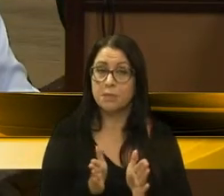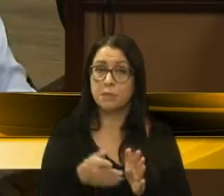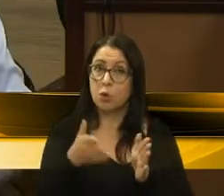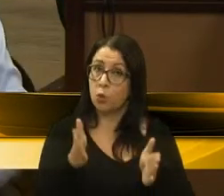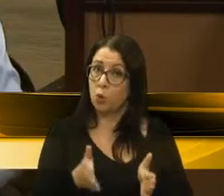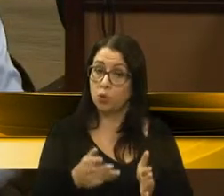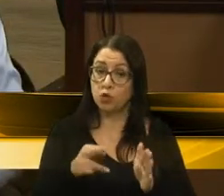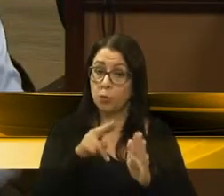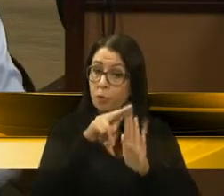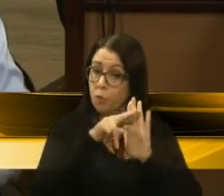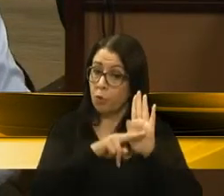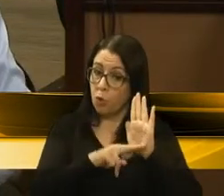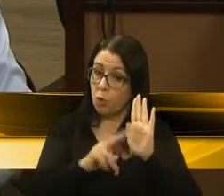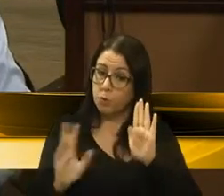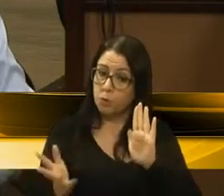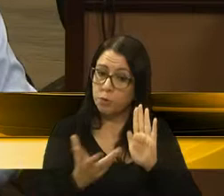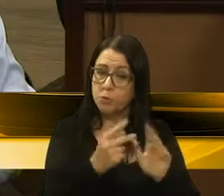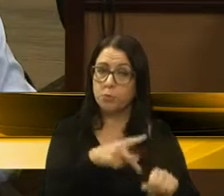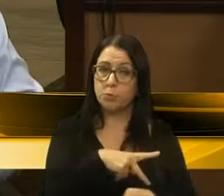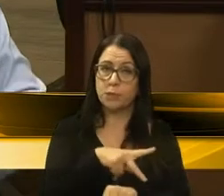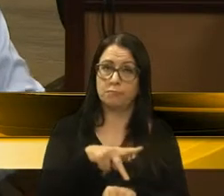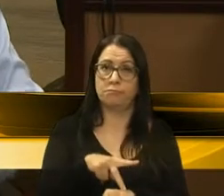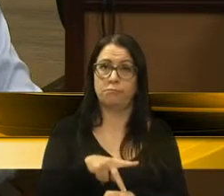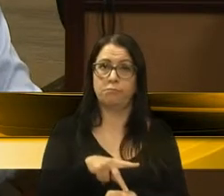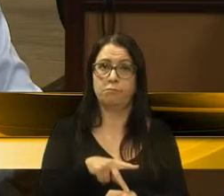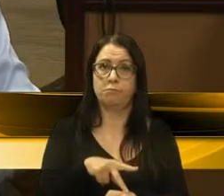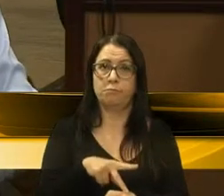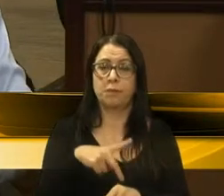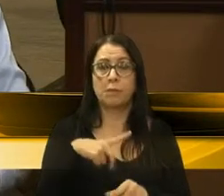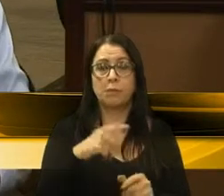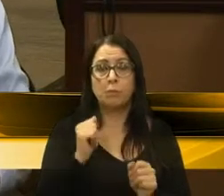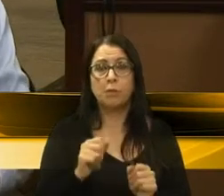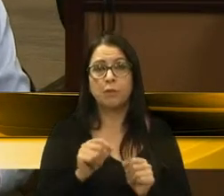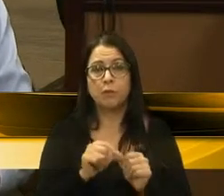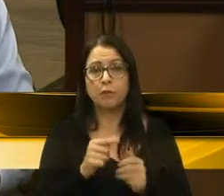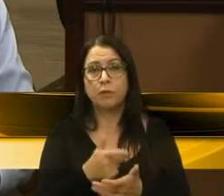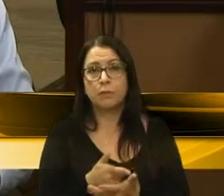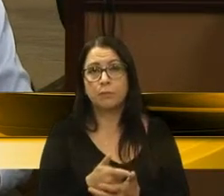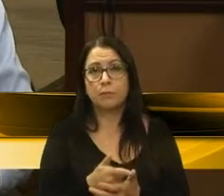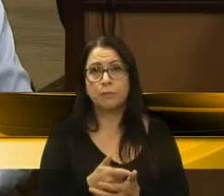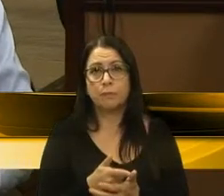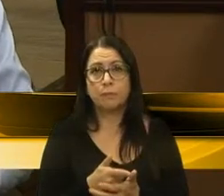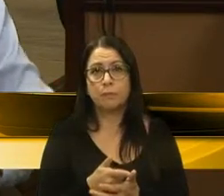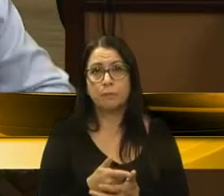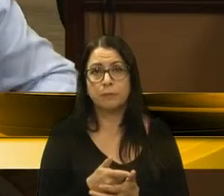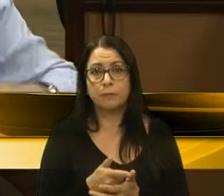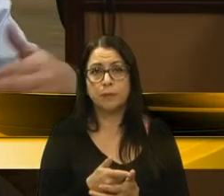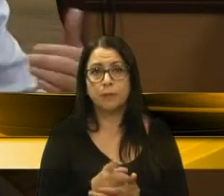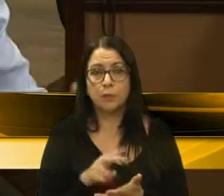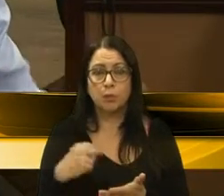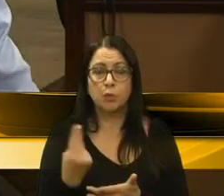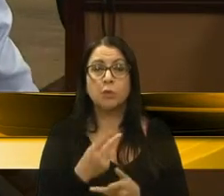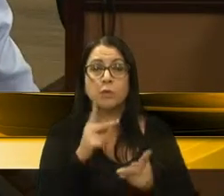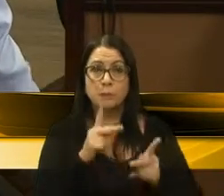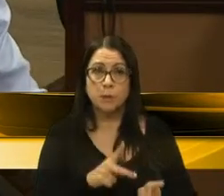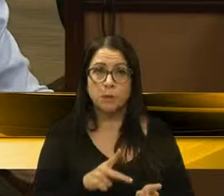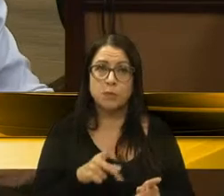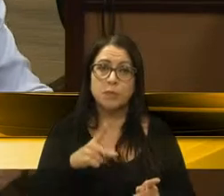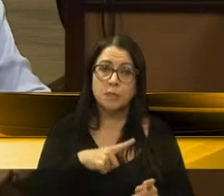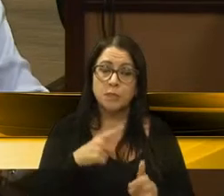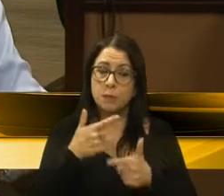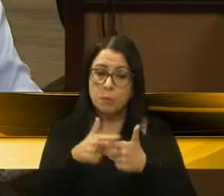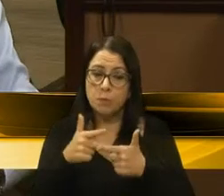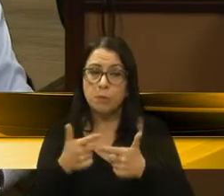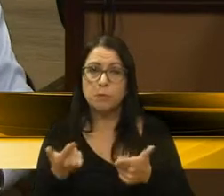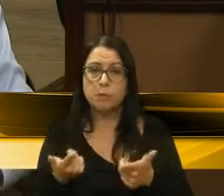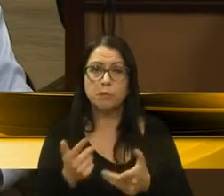uma normativa no nosso país, né, para até poder fazer com que as nossas pessoas que tenham